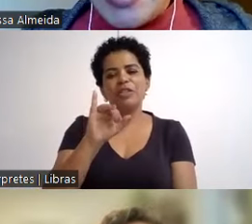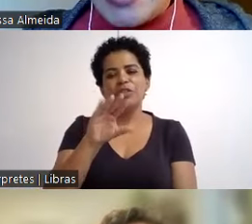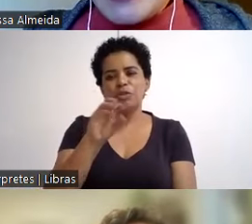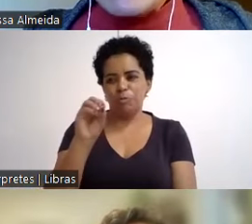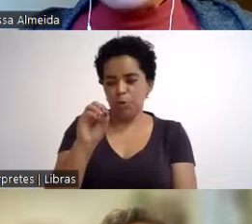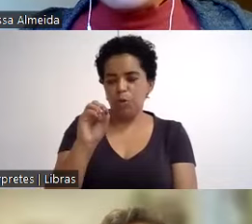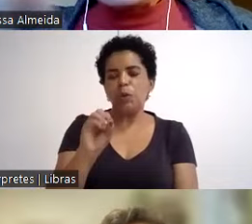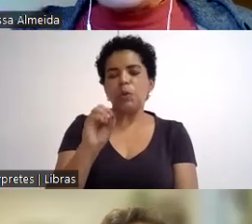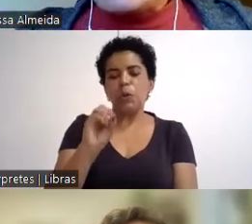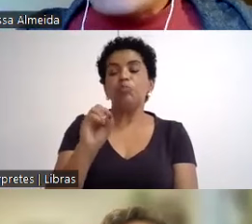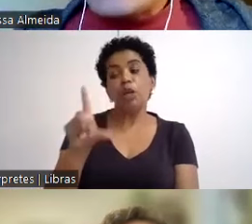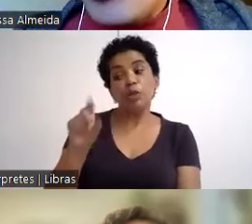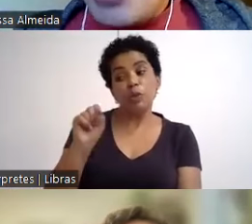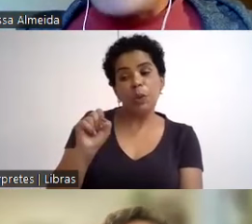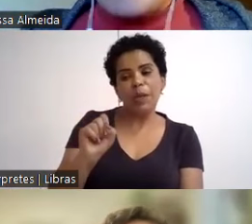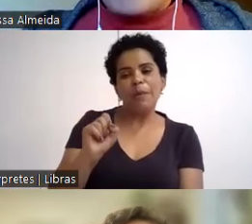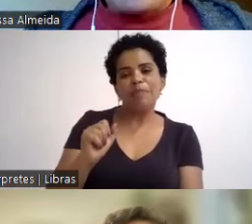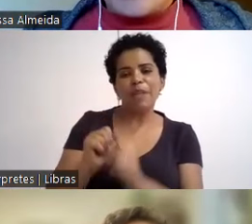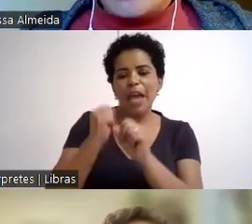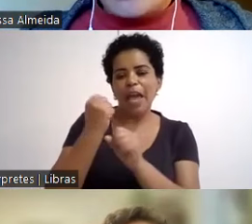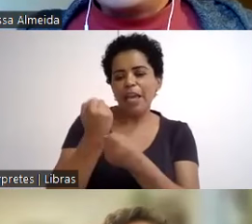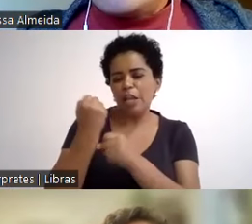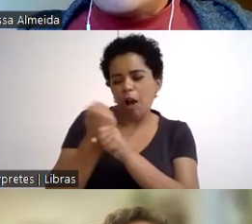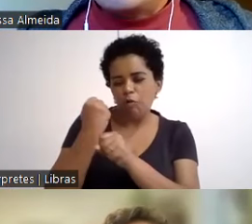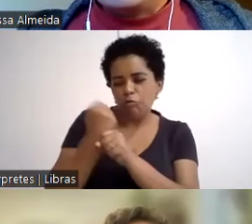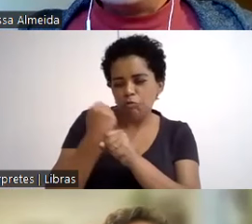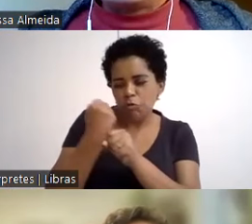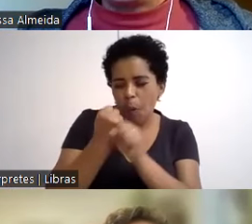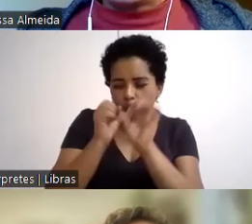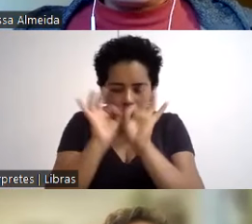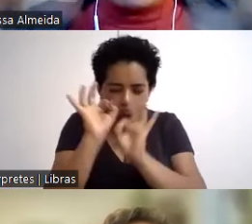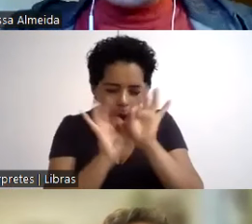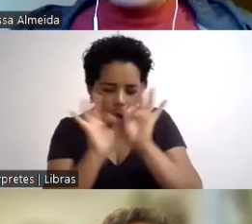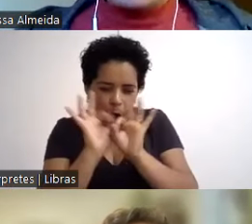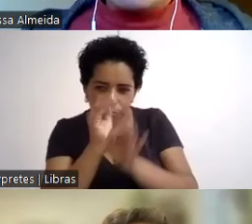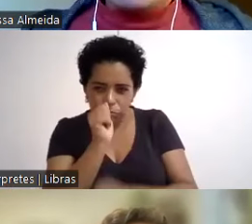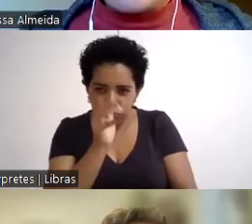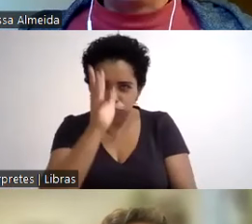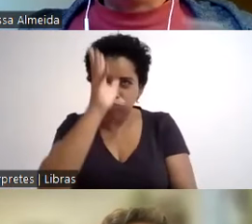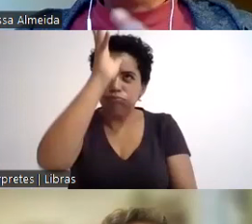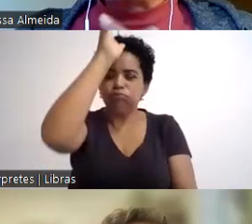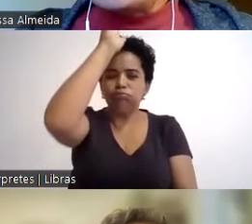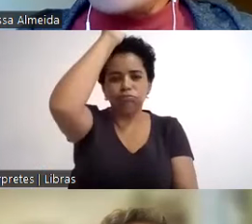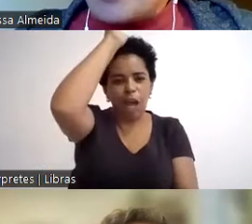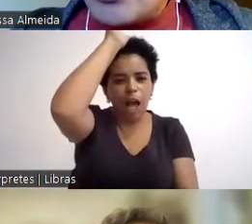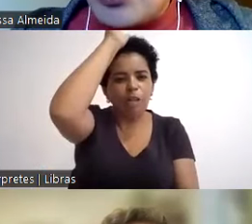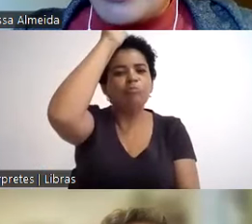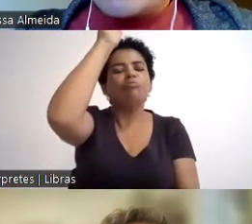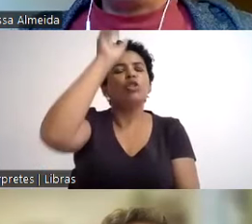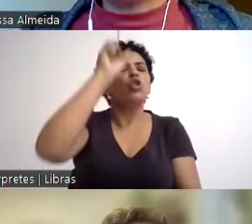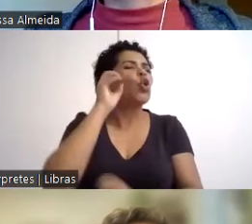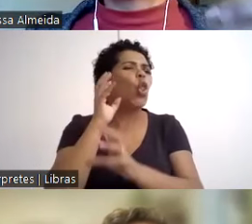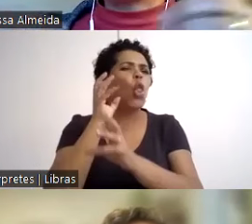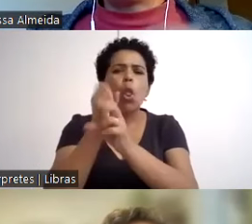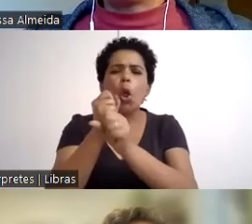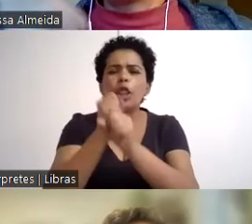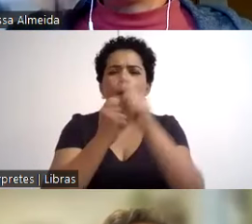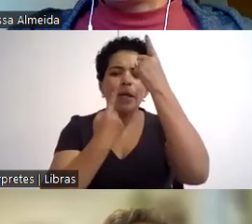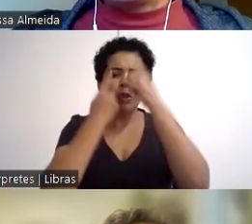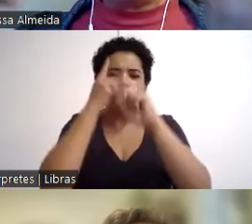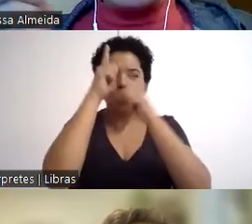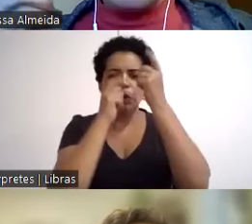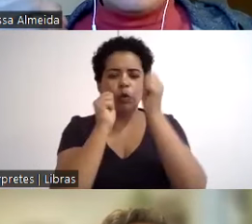fosse ele, e aí ele construiu, né, a proposta de elaboração, de construção do galo de forma totalmente co-criativa, trabalhando